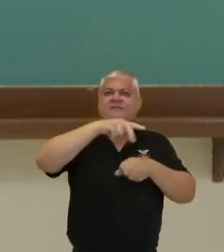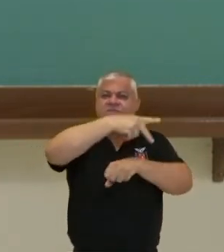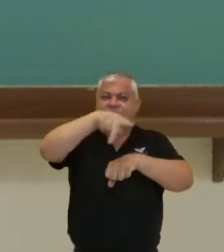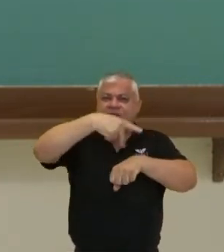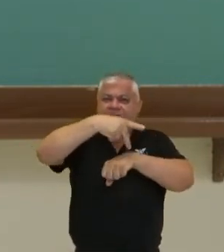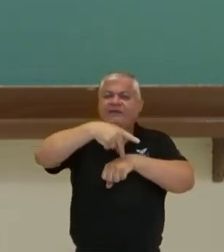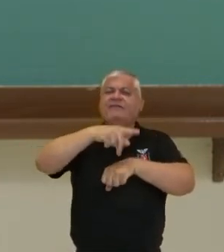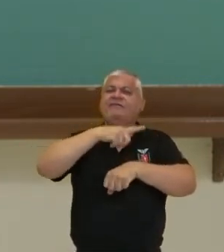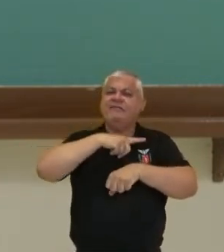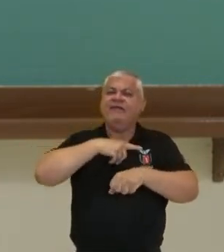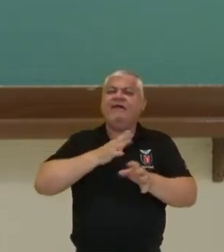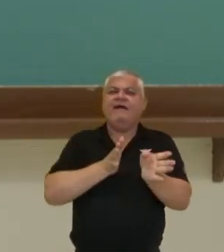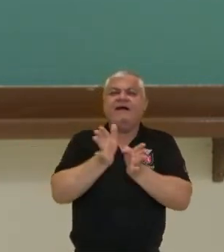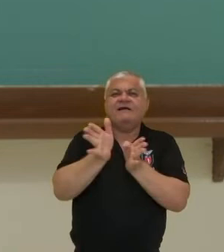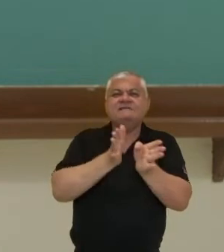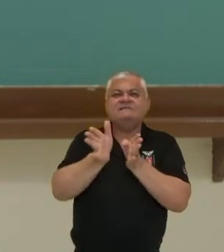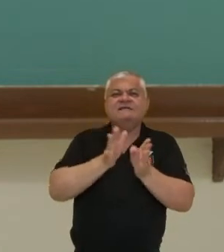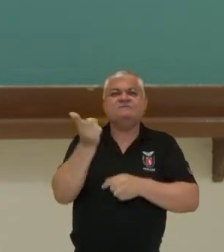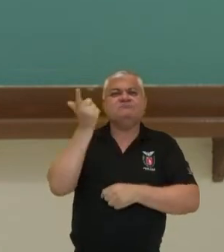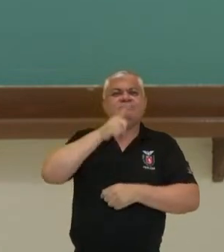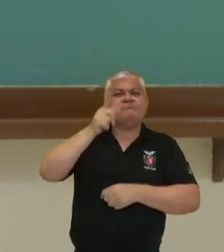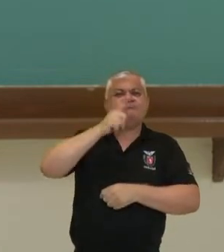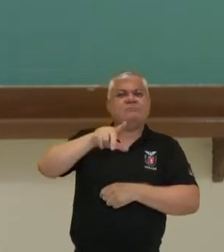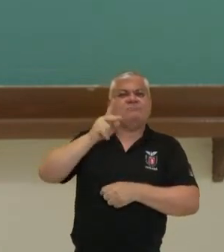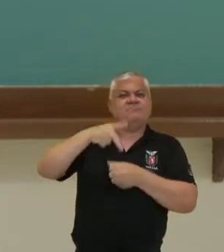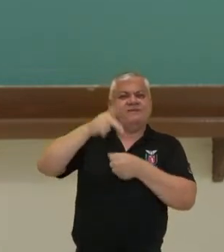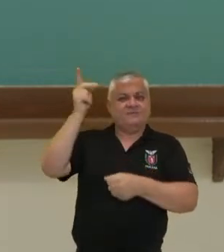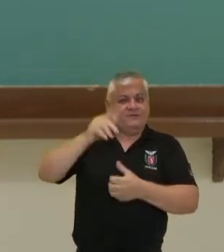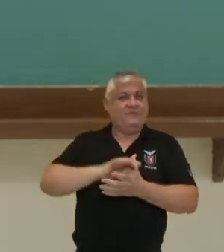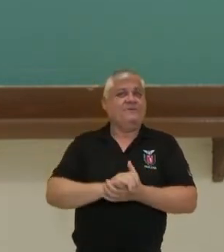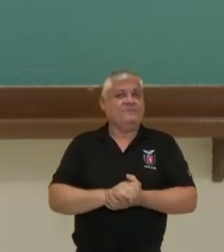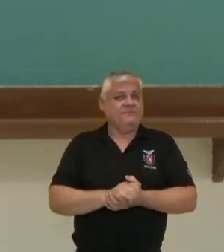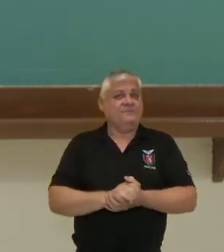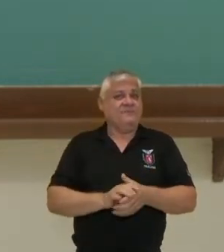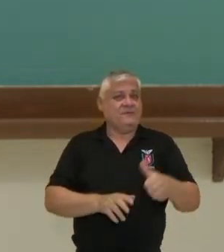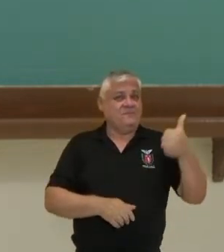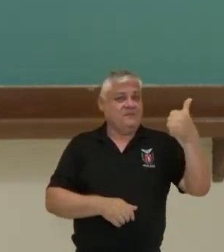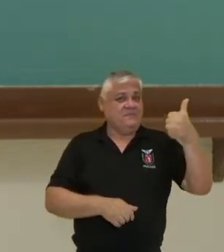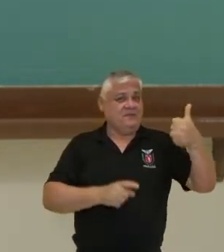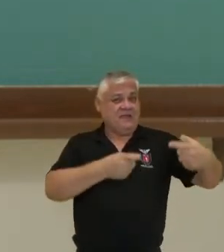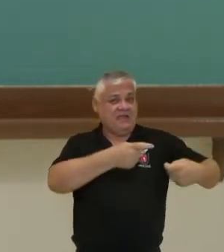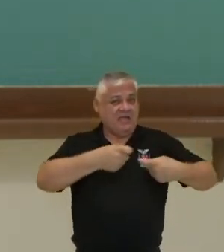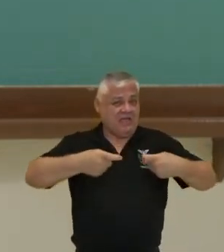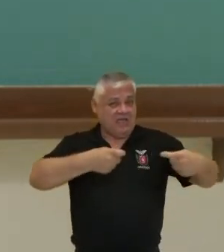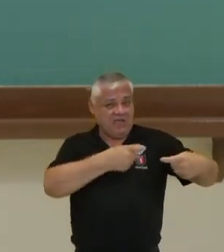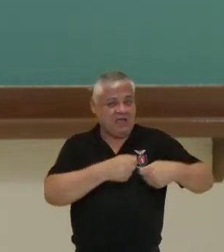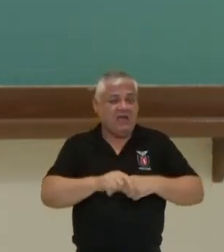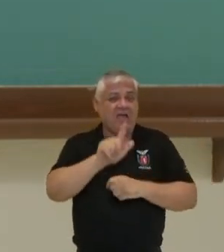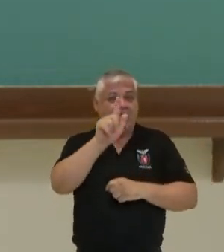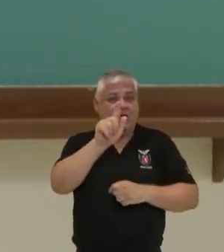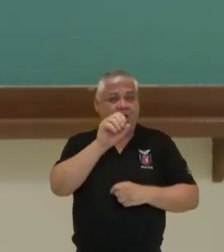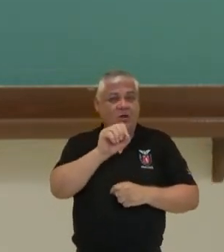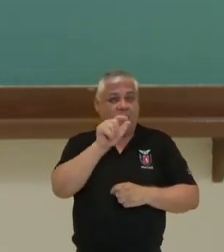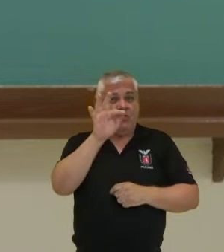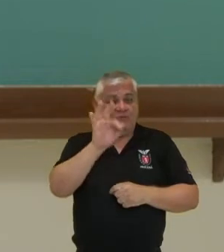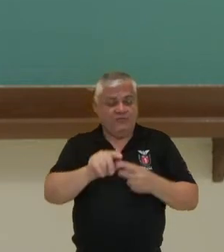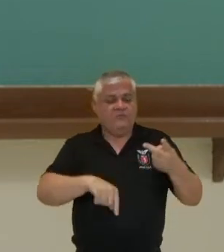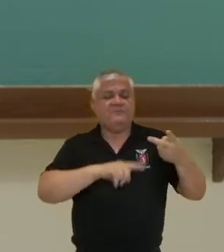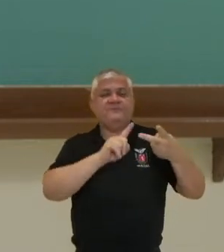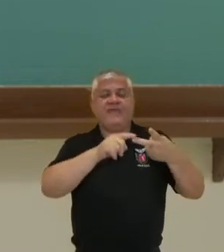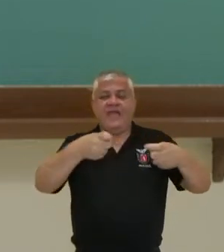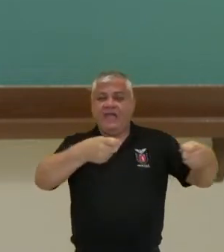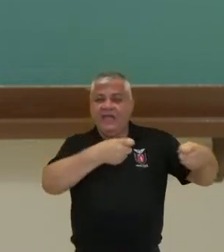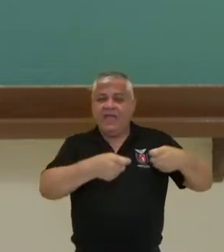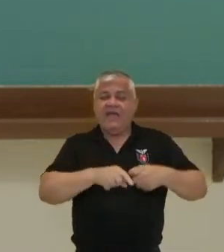tenham acesso mais fácil ao petróleo não é ator teve a Primeira Guerra do Golfo EA guerra do Iraque a guerra